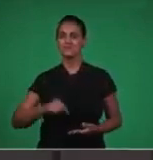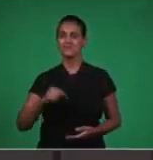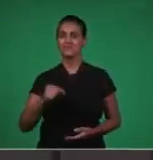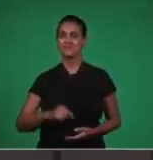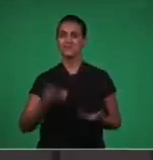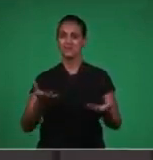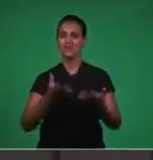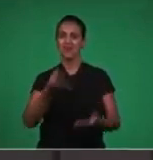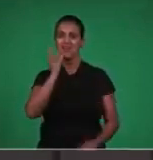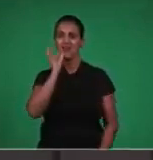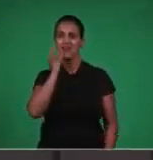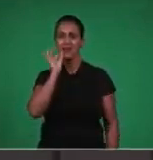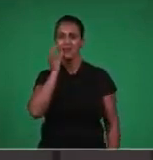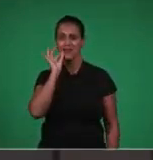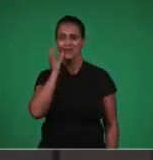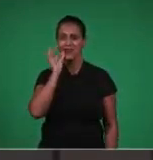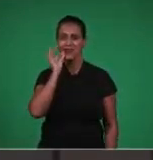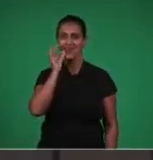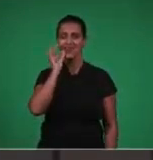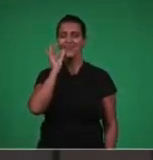que é a coisa que eu mais gosto